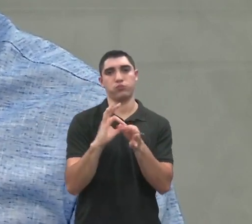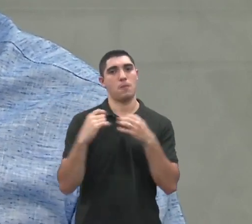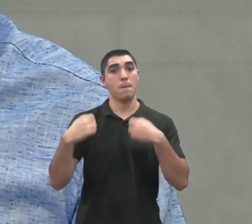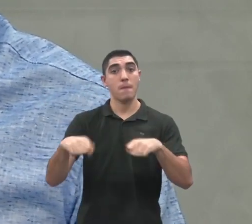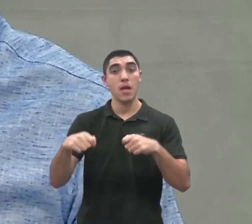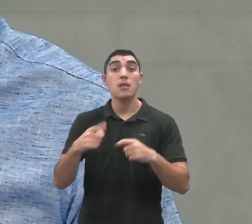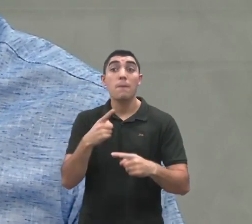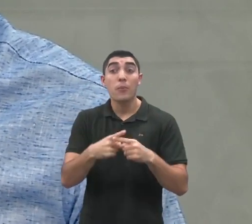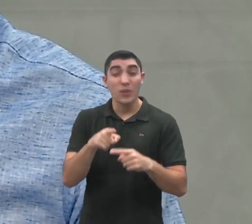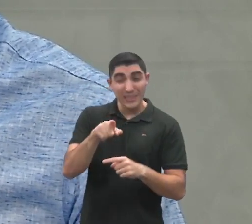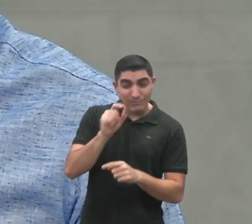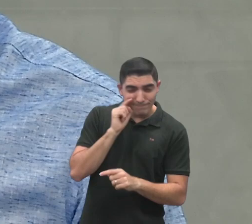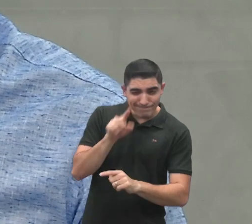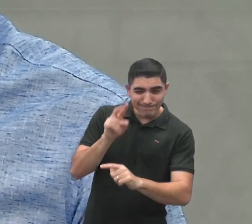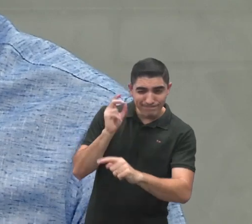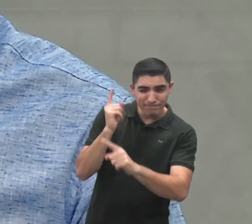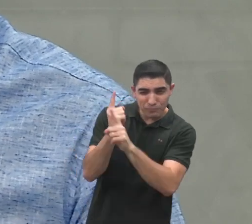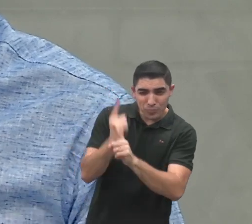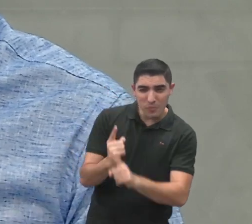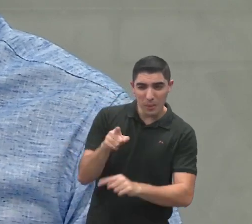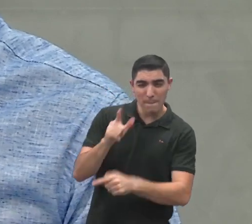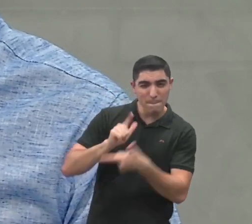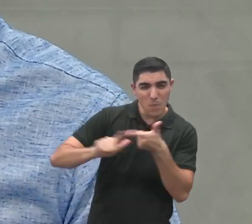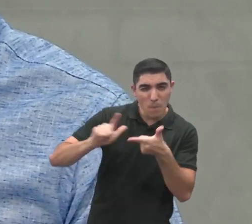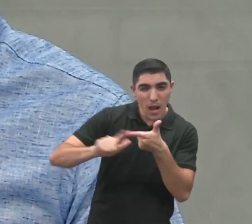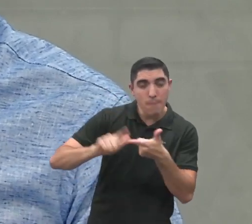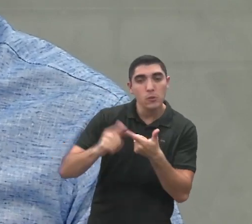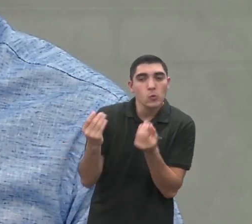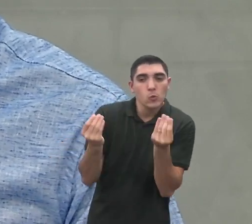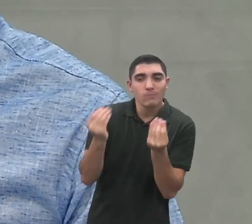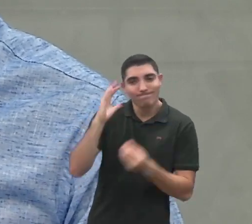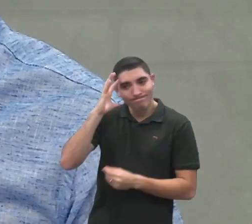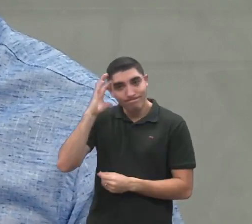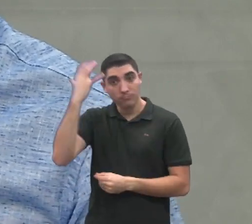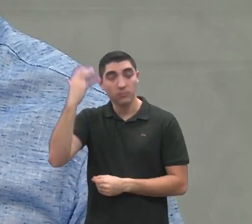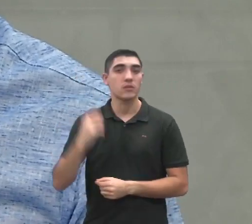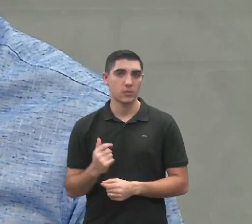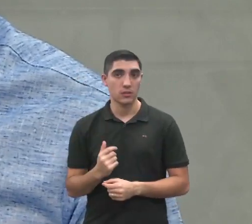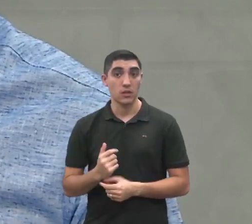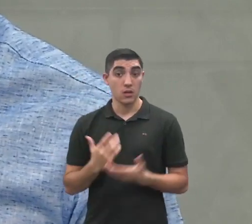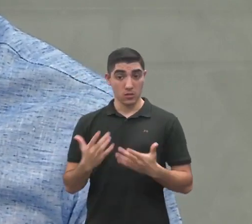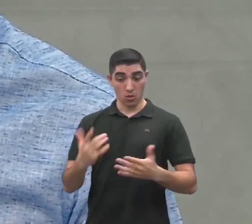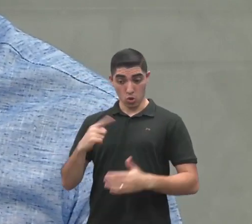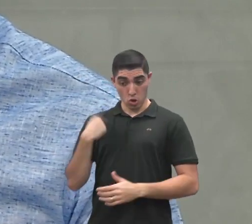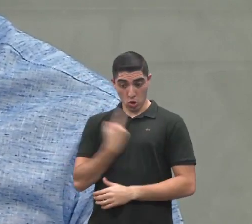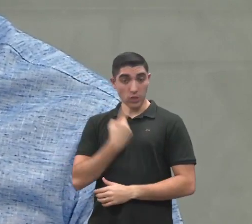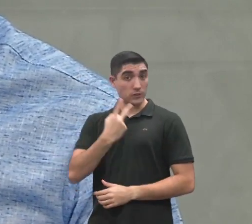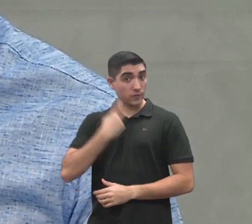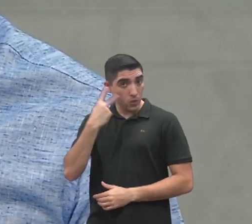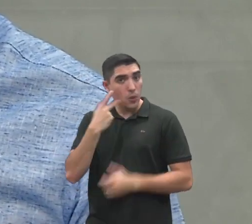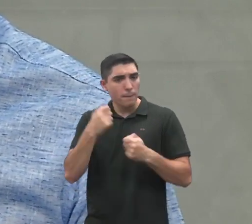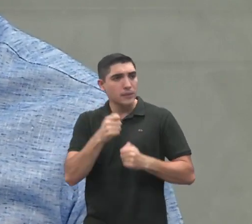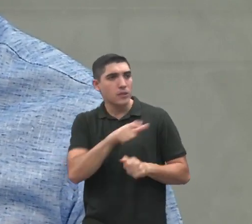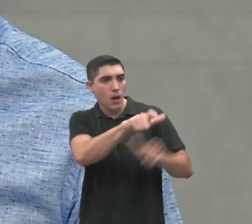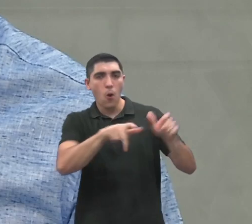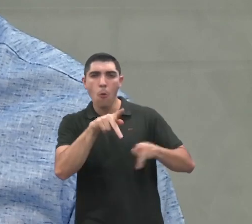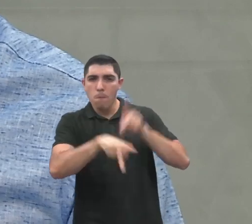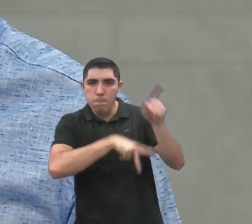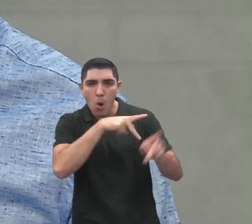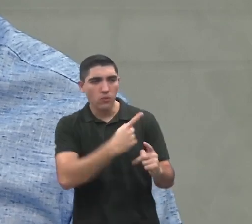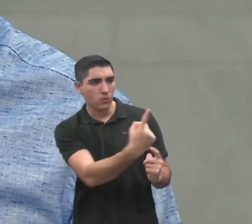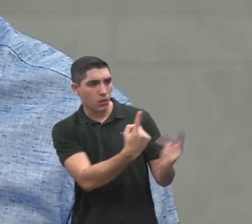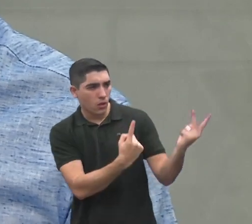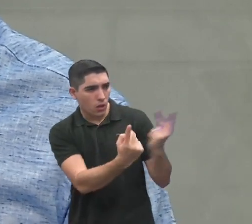com indicações à prefeitura dos problemas, porque os vereadores também eles acabam sendo um para-raio disso tudo. A